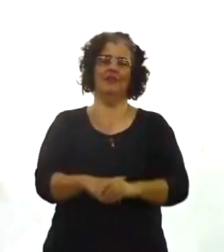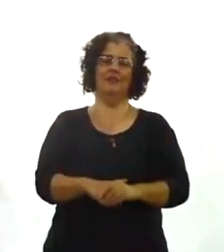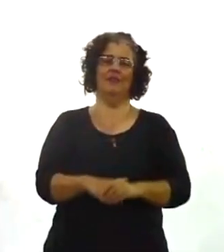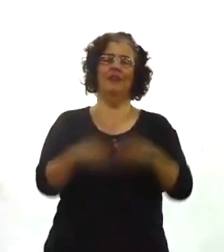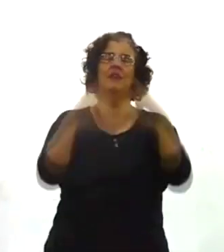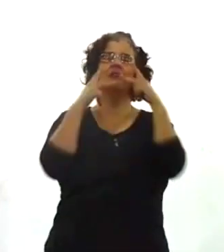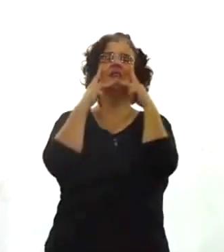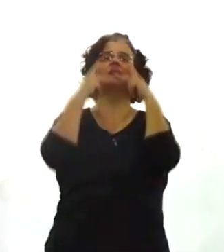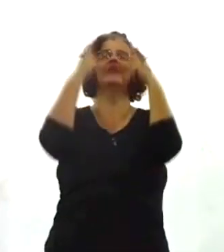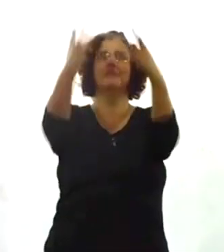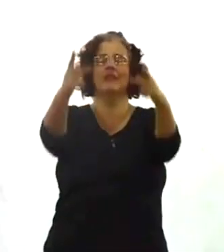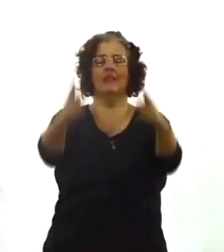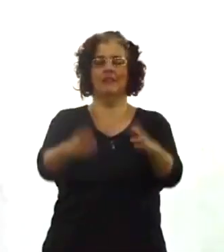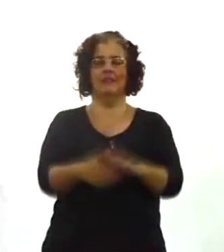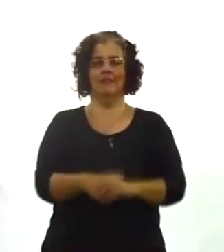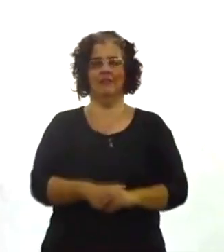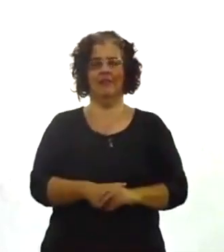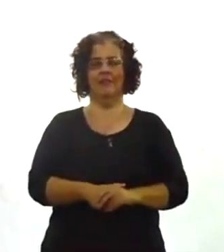mim alguém